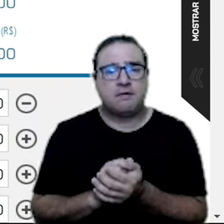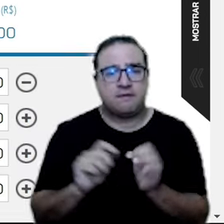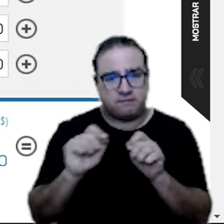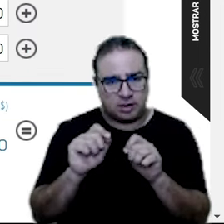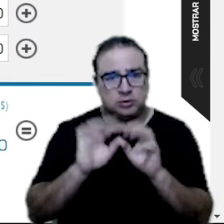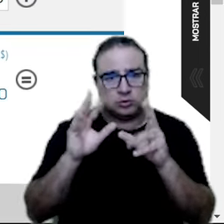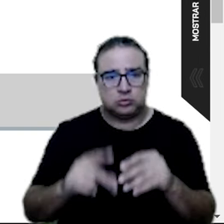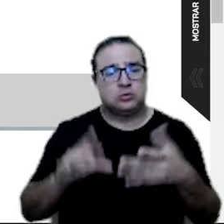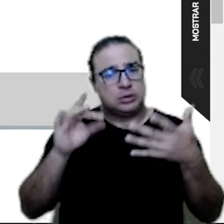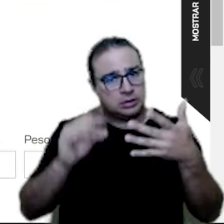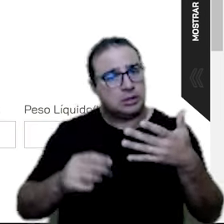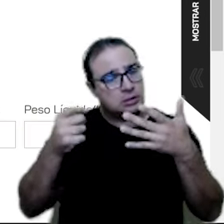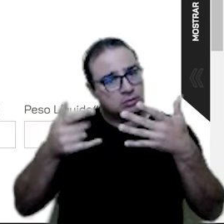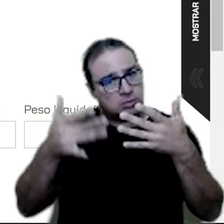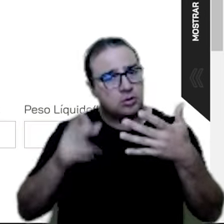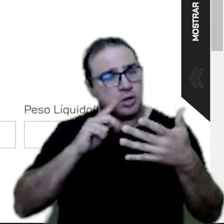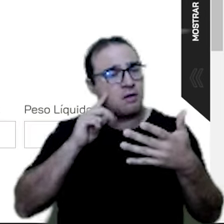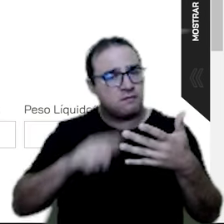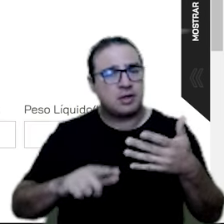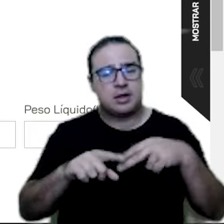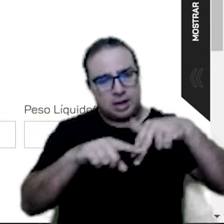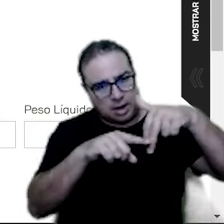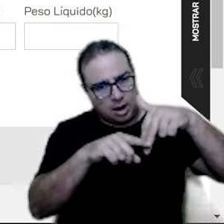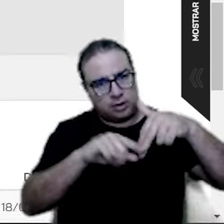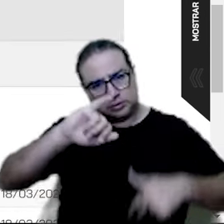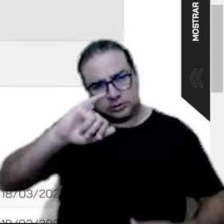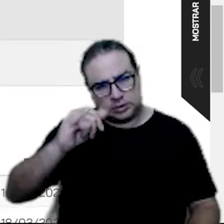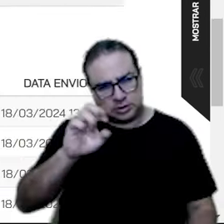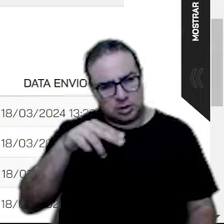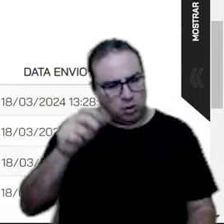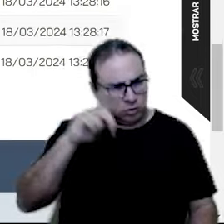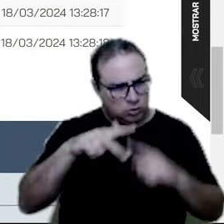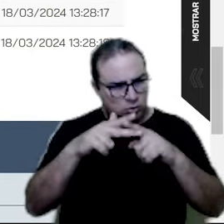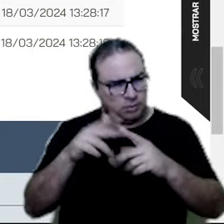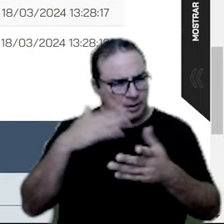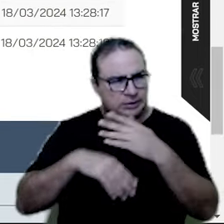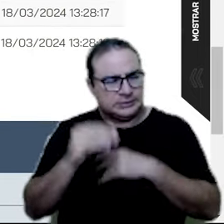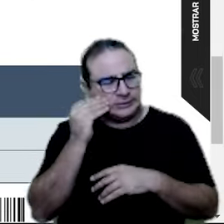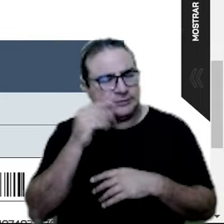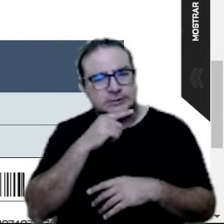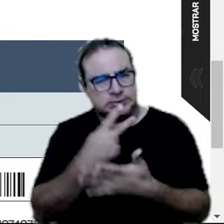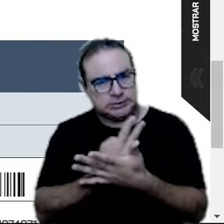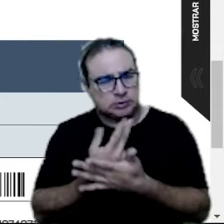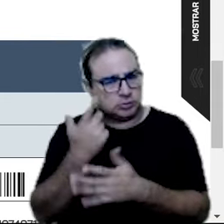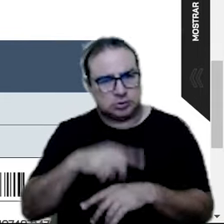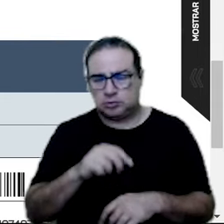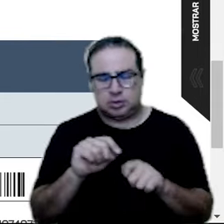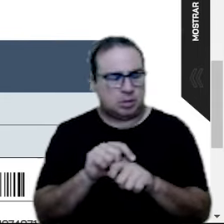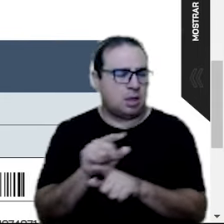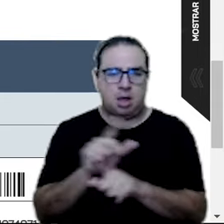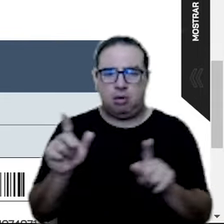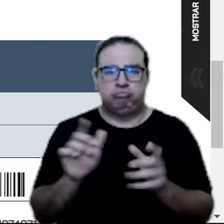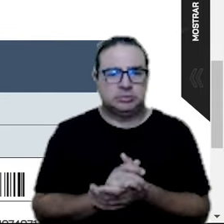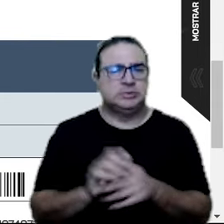calça jeans aqui o transportador eu consigo ascar corrigir uma nota fiscal que eu tentei emiti deu erro